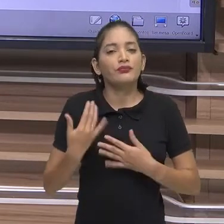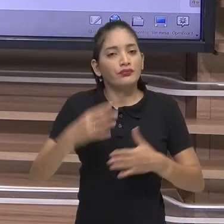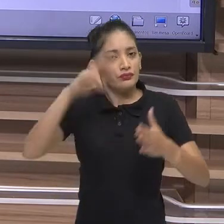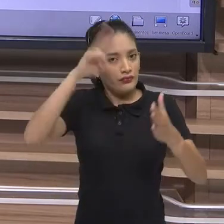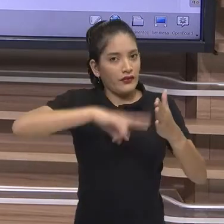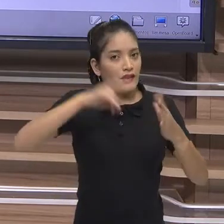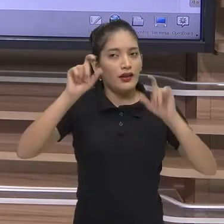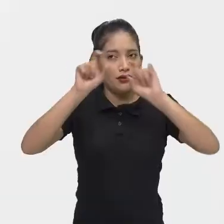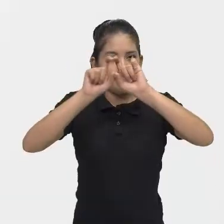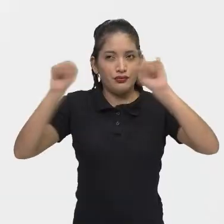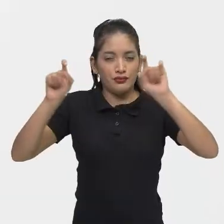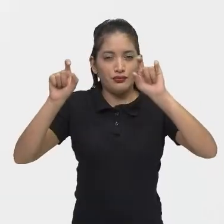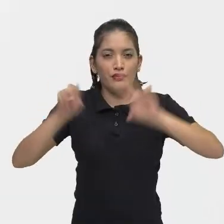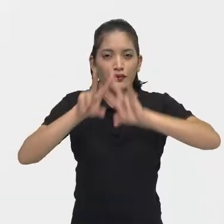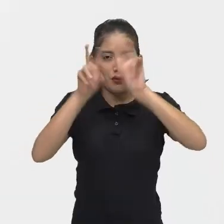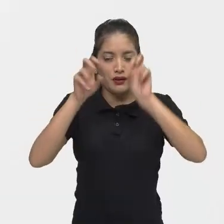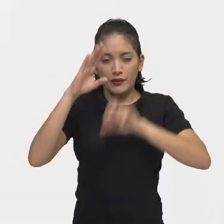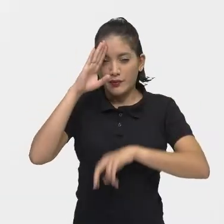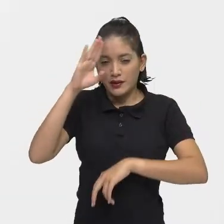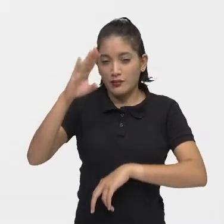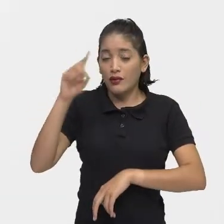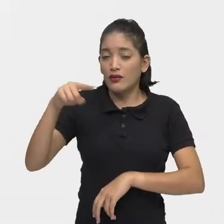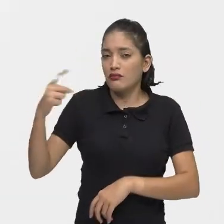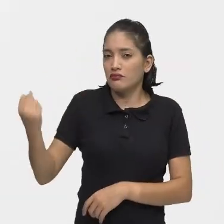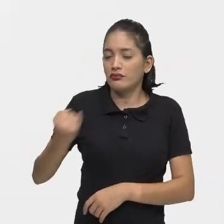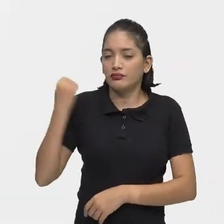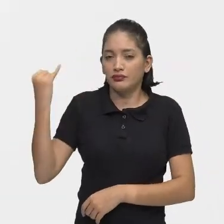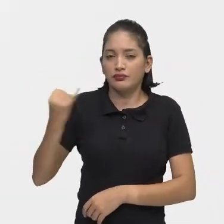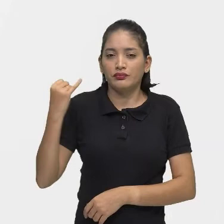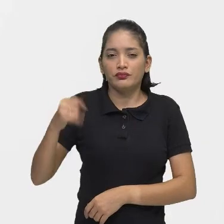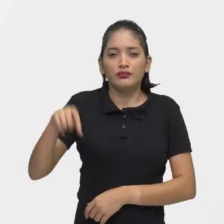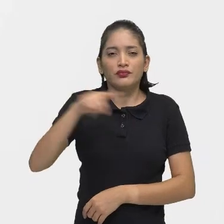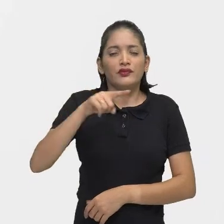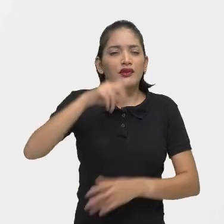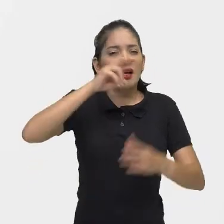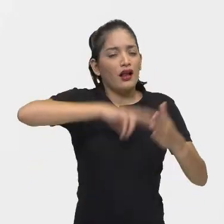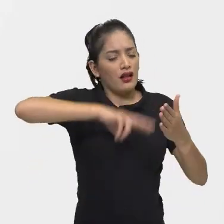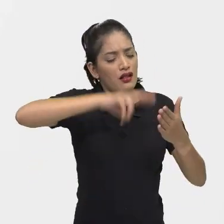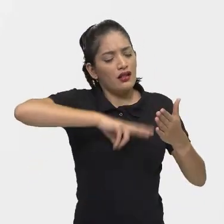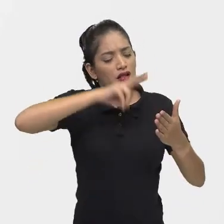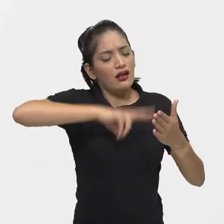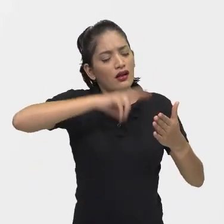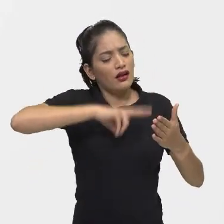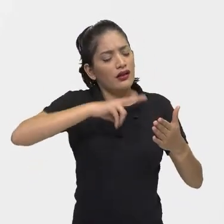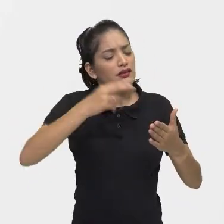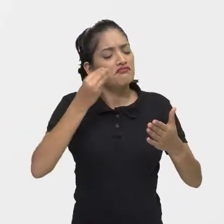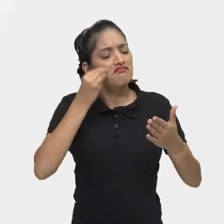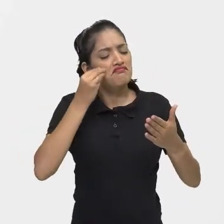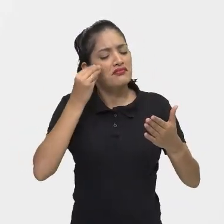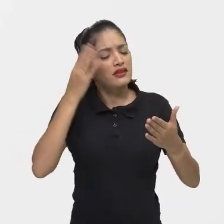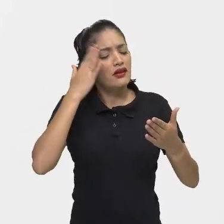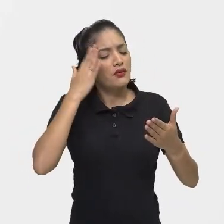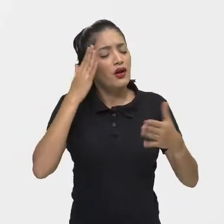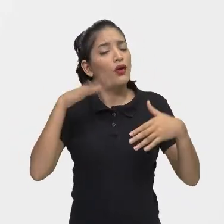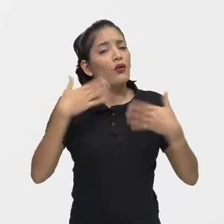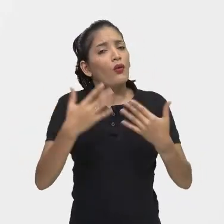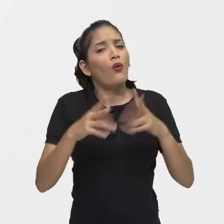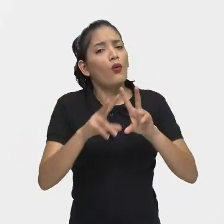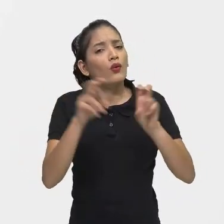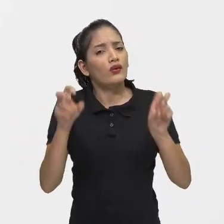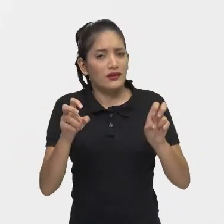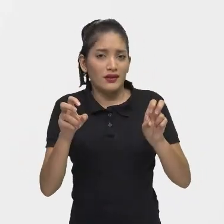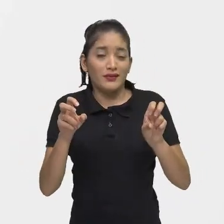o título é bem importante, tá? Você corre para o título e tenta identificar do que se